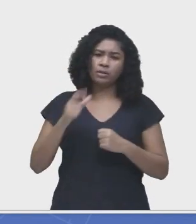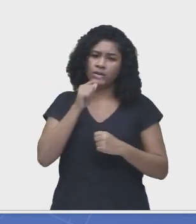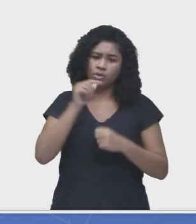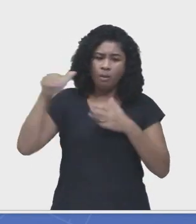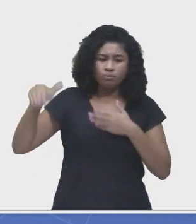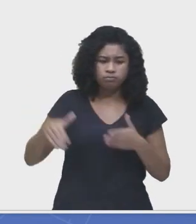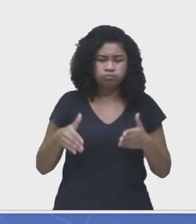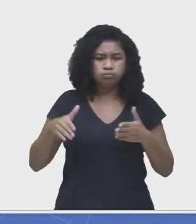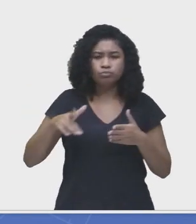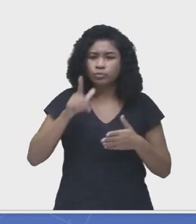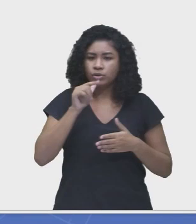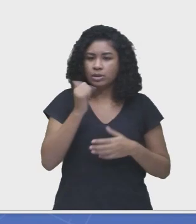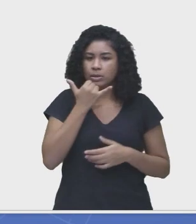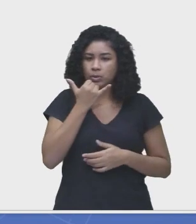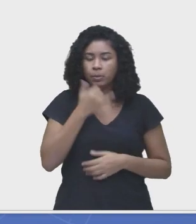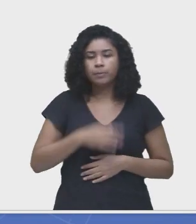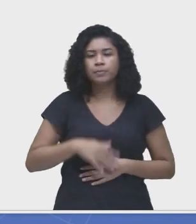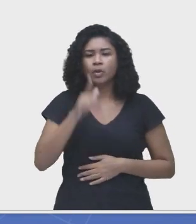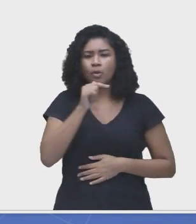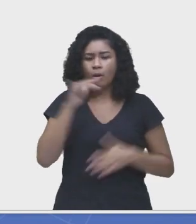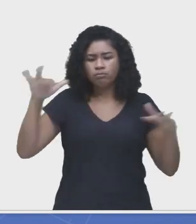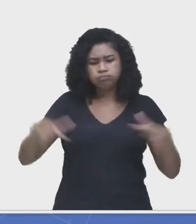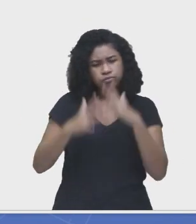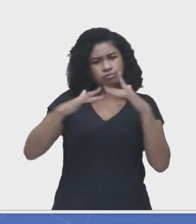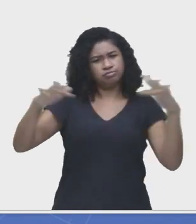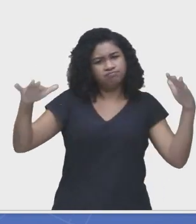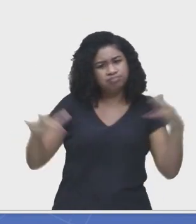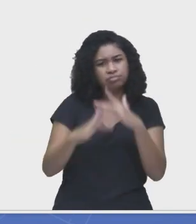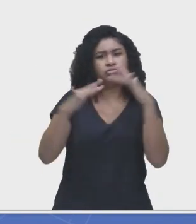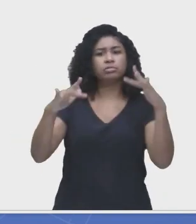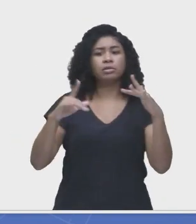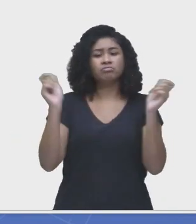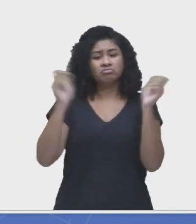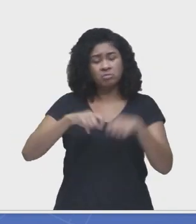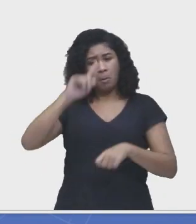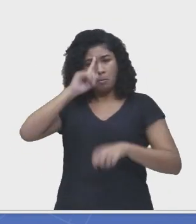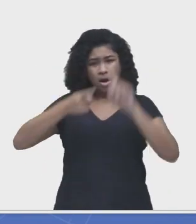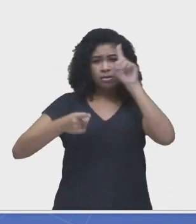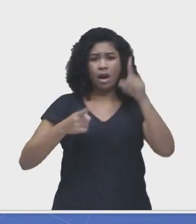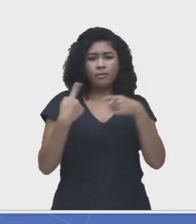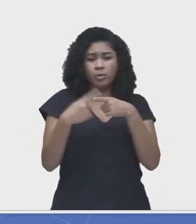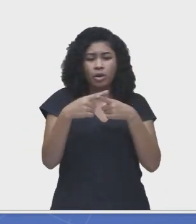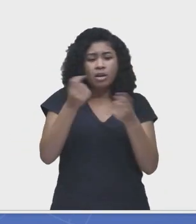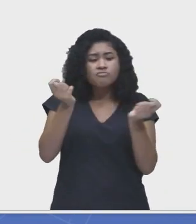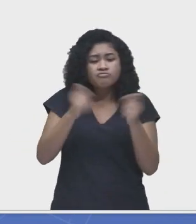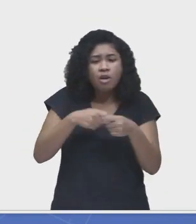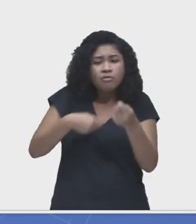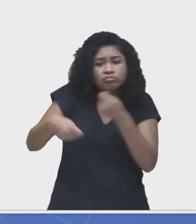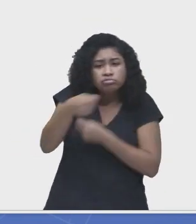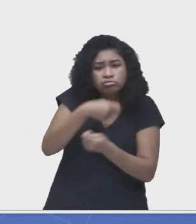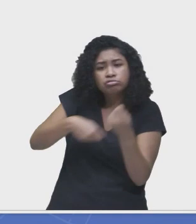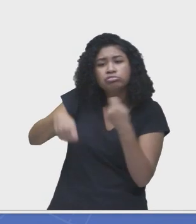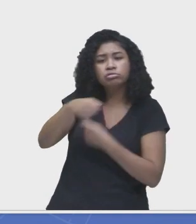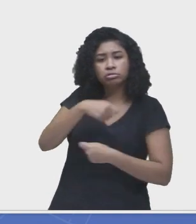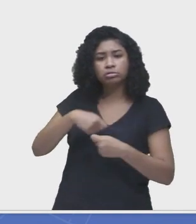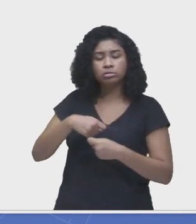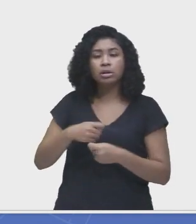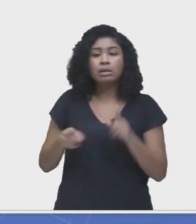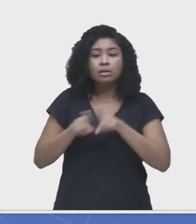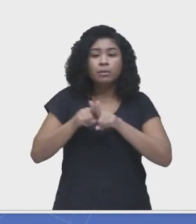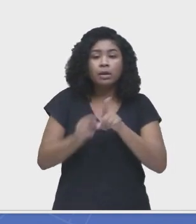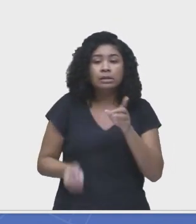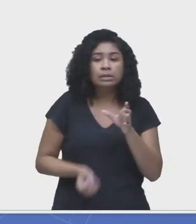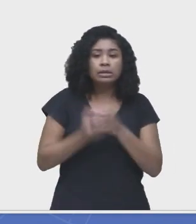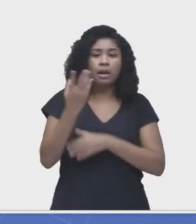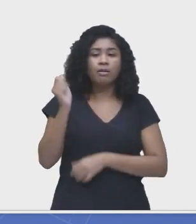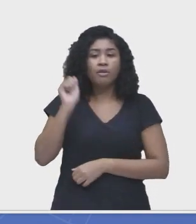vão expandir o comércio, vão criar ali uma única forma de comunicação, que vai ser o alfabeto fonético, que vai